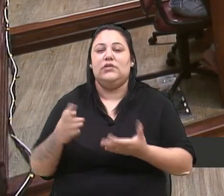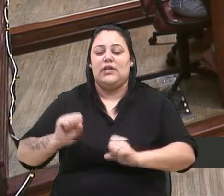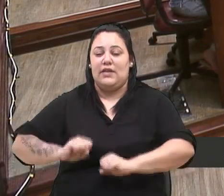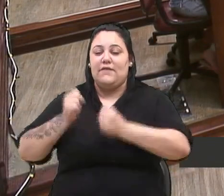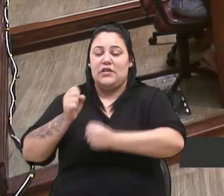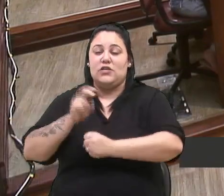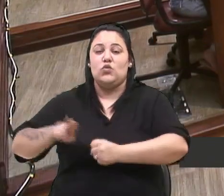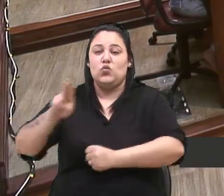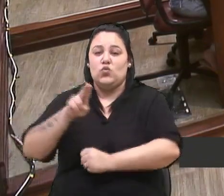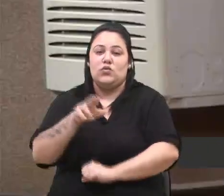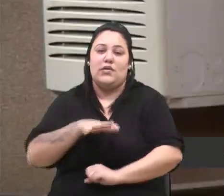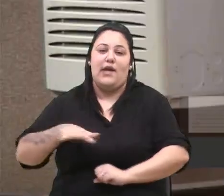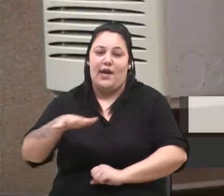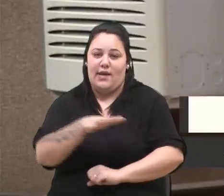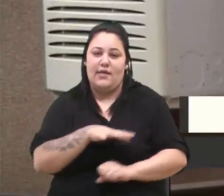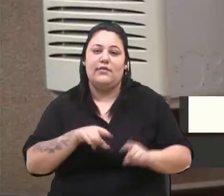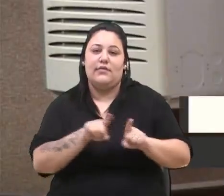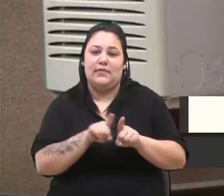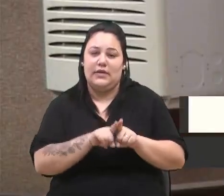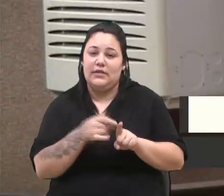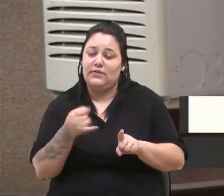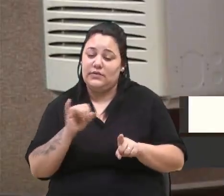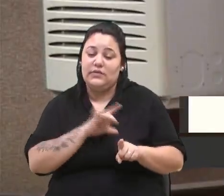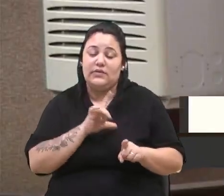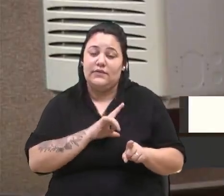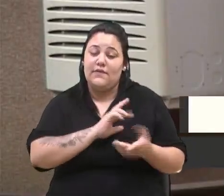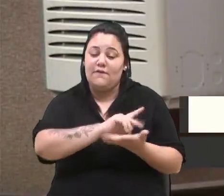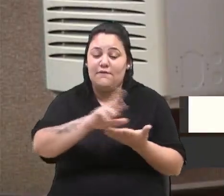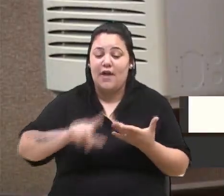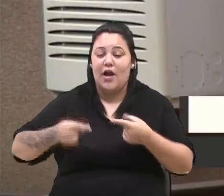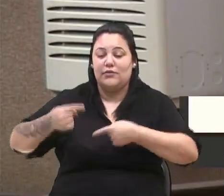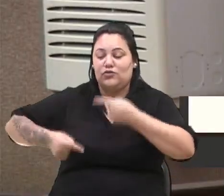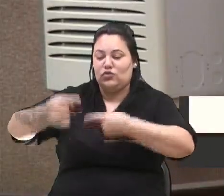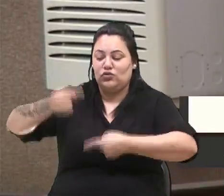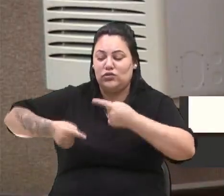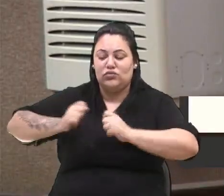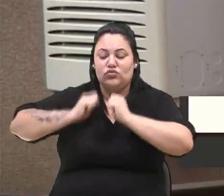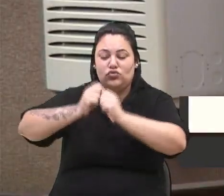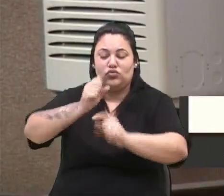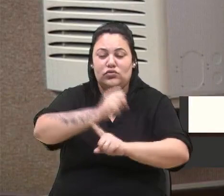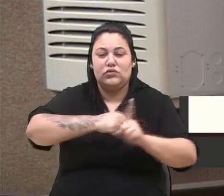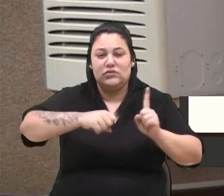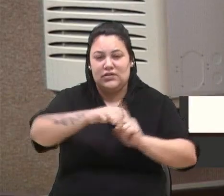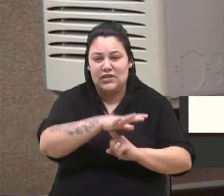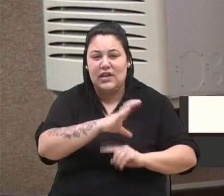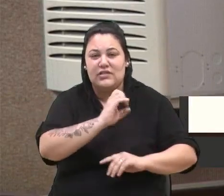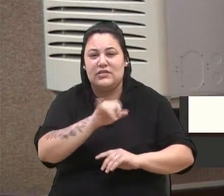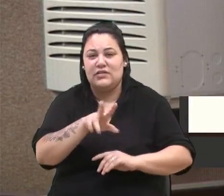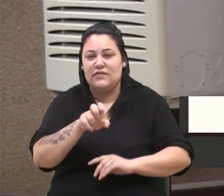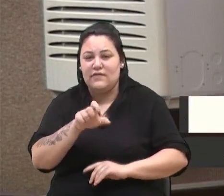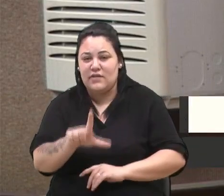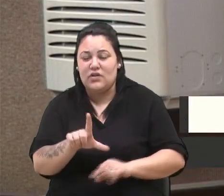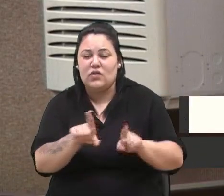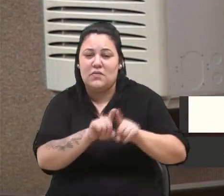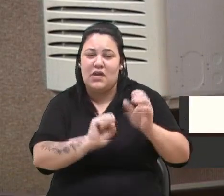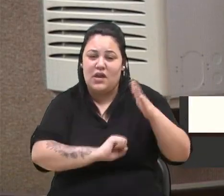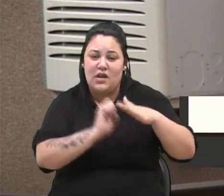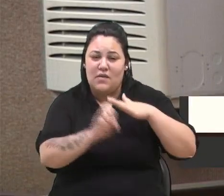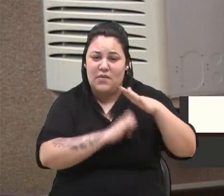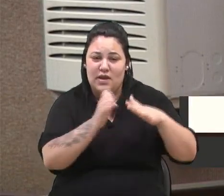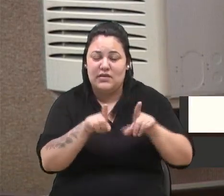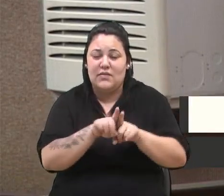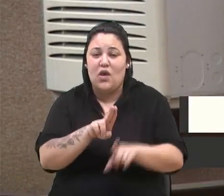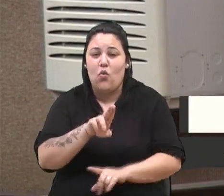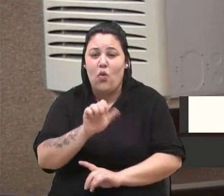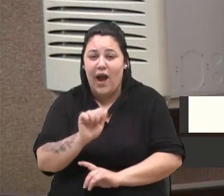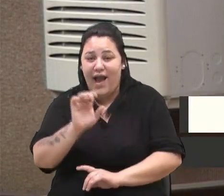área. Então, se gerou inúmeros debates com a sociedade civil, com entidades, a UAB capitaneando